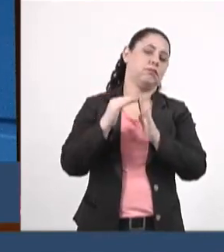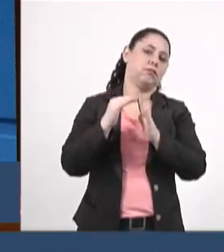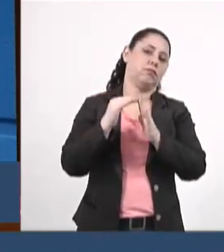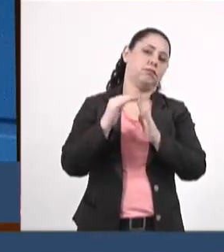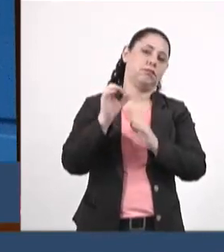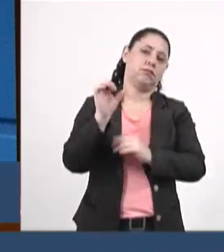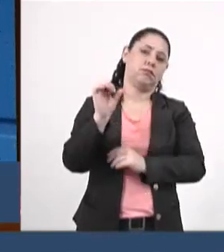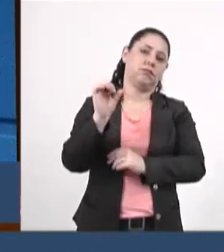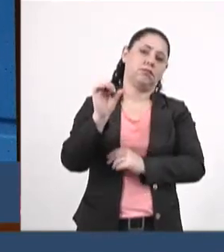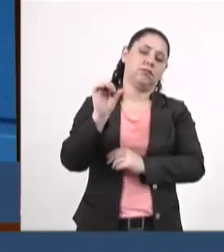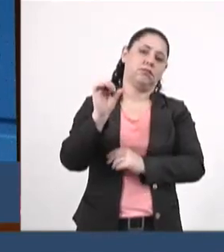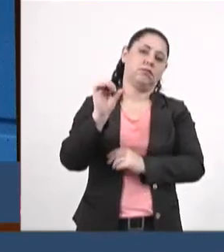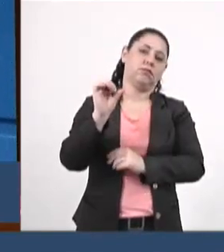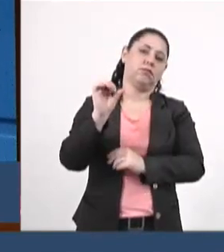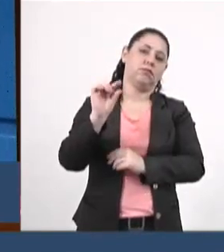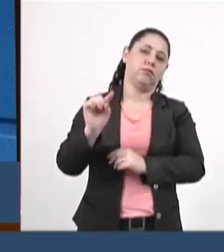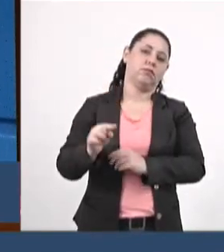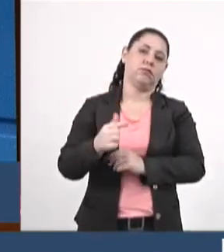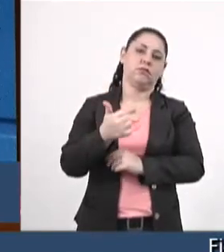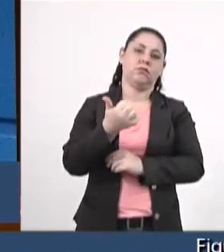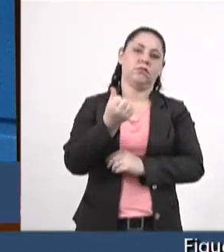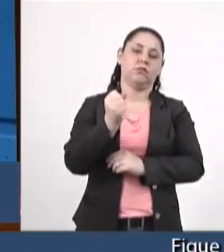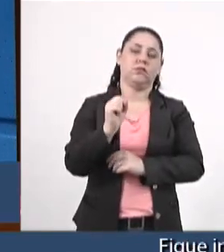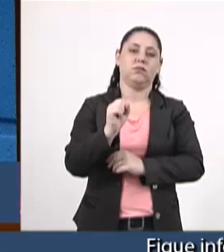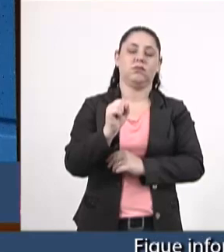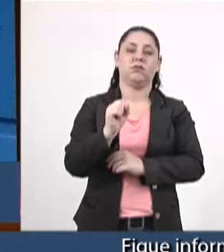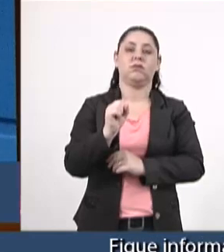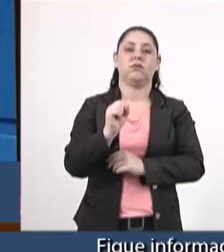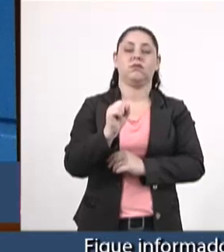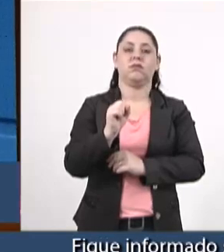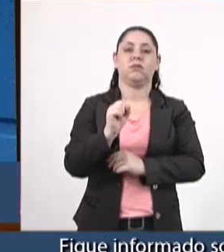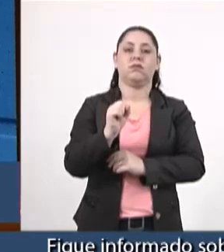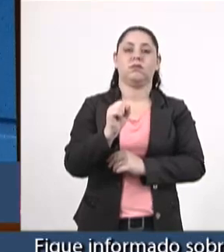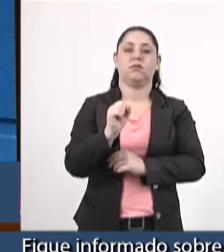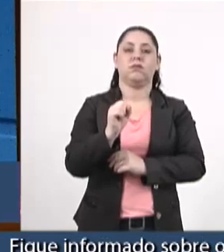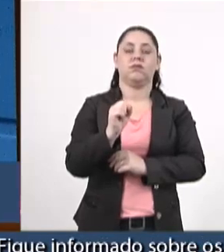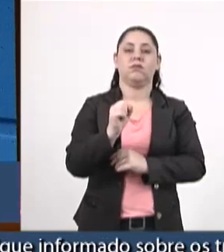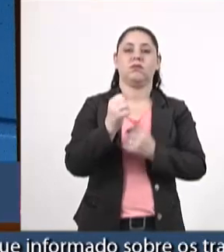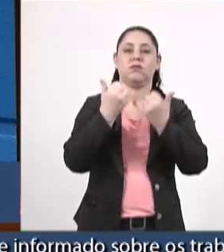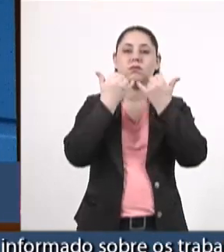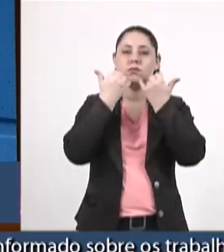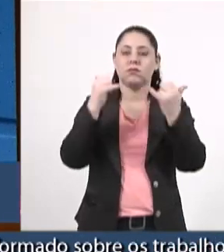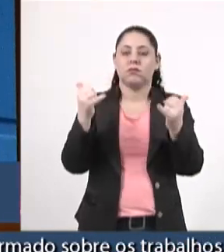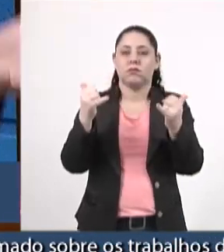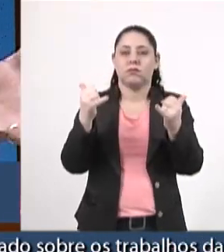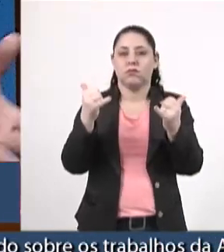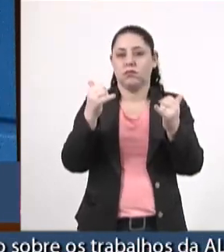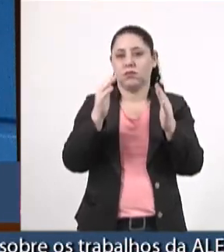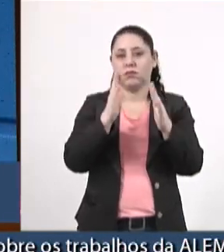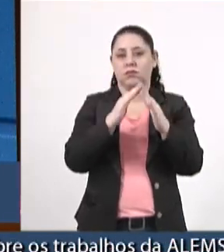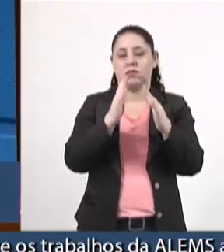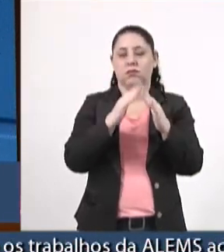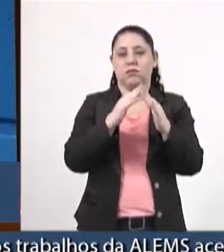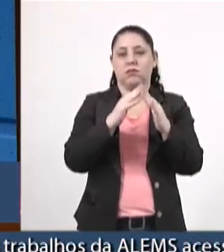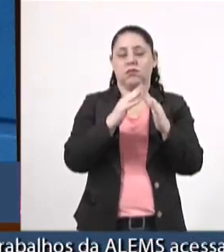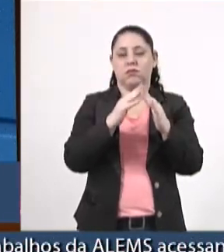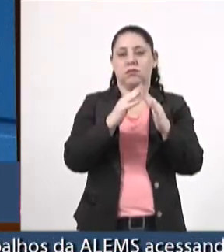de 6,28 e para a baixa tensão, para os consumidores de alta